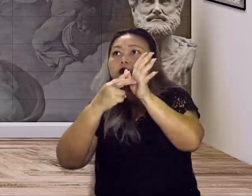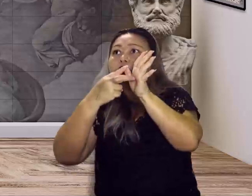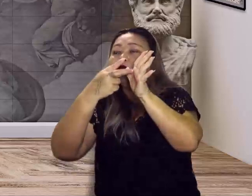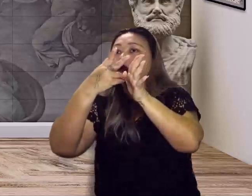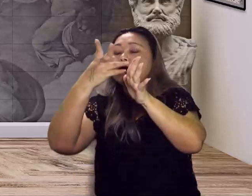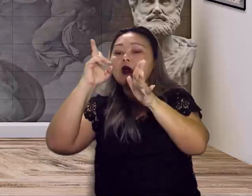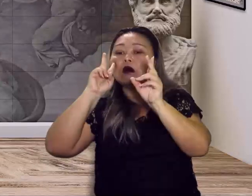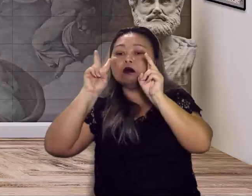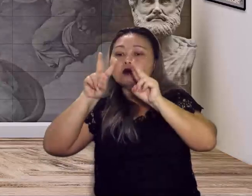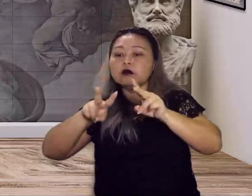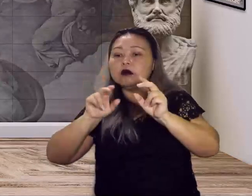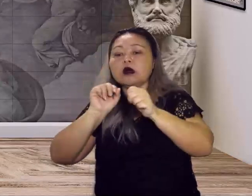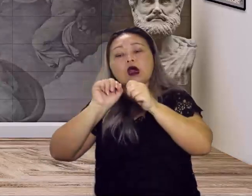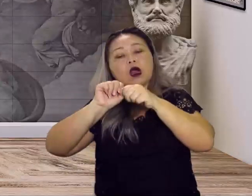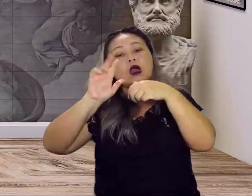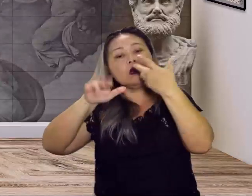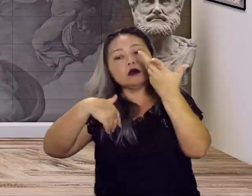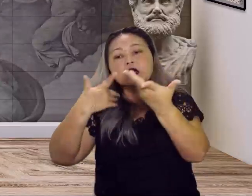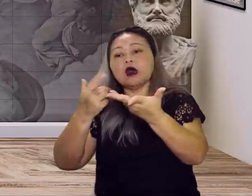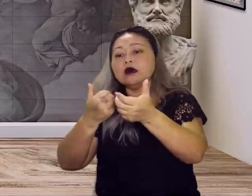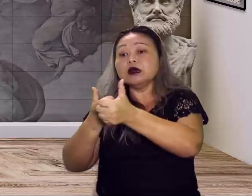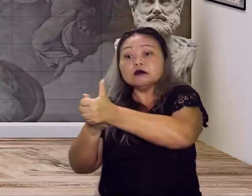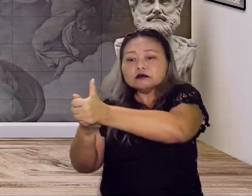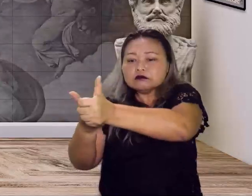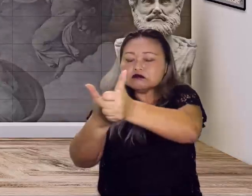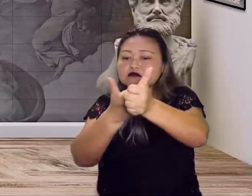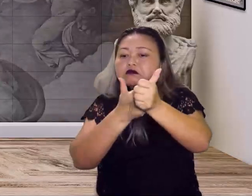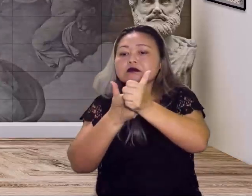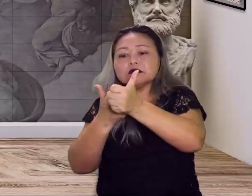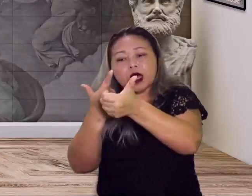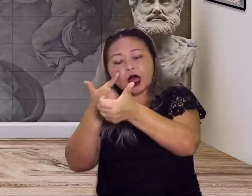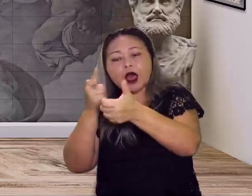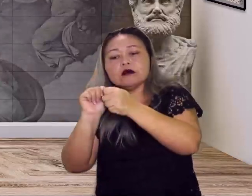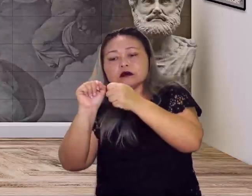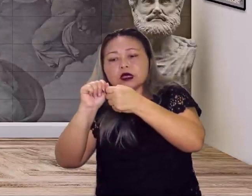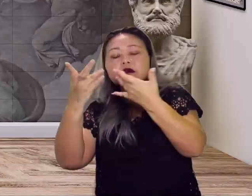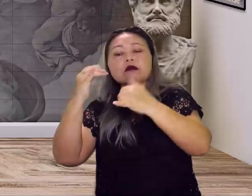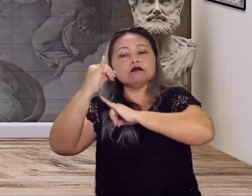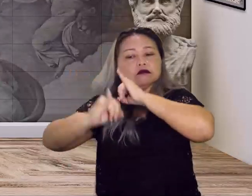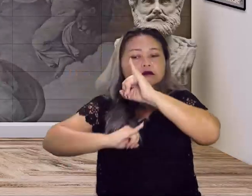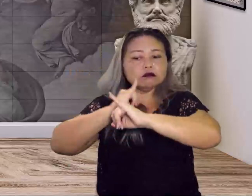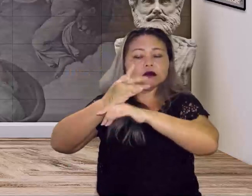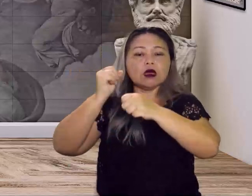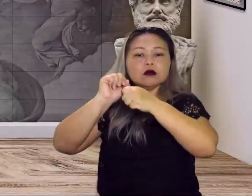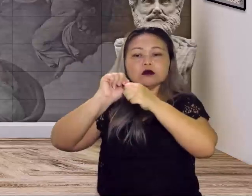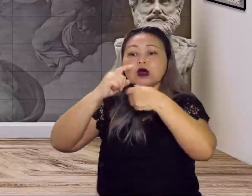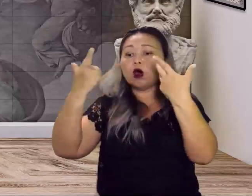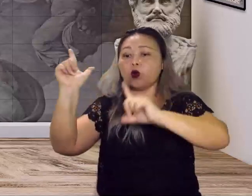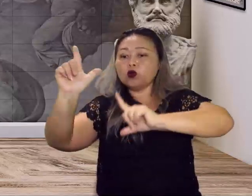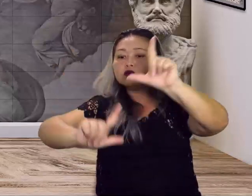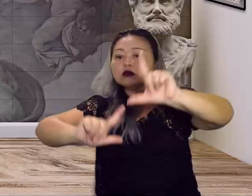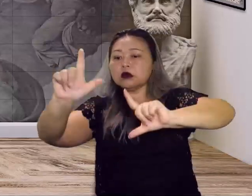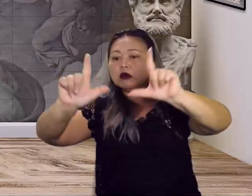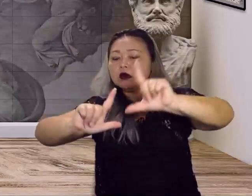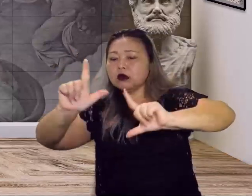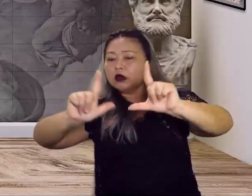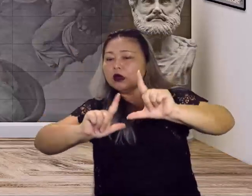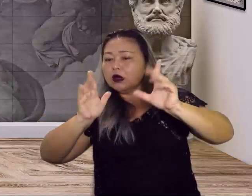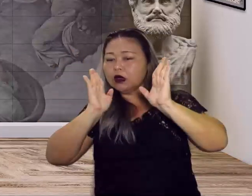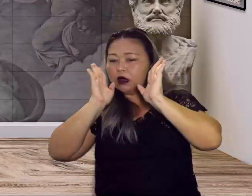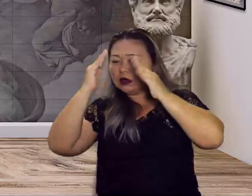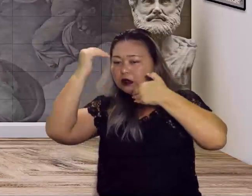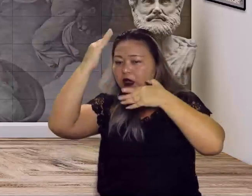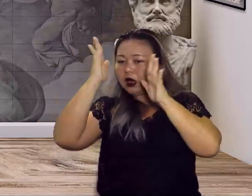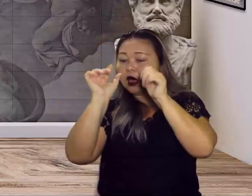sentido. E vão seguindo, tem seguidores. Aquilo que eu vou seguir. E as TVs hoje, elas alienam as